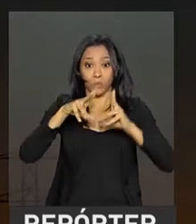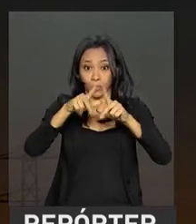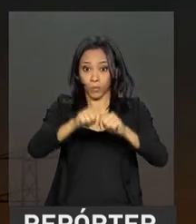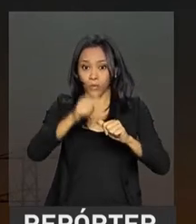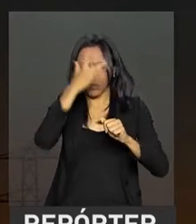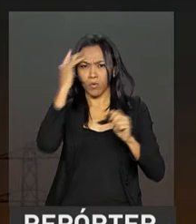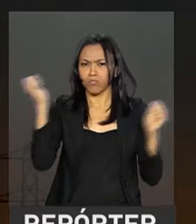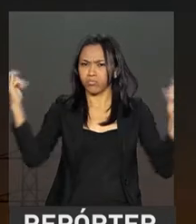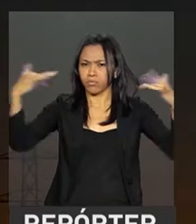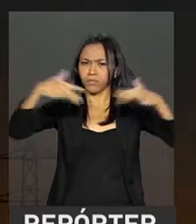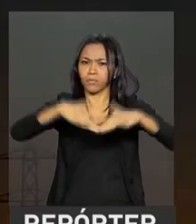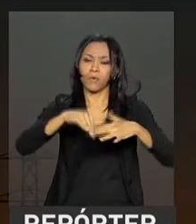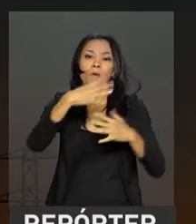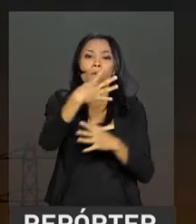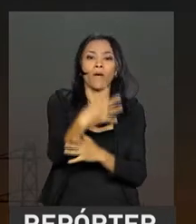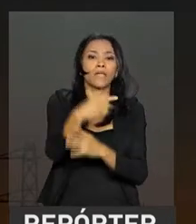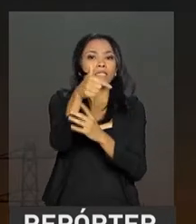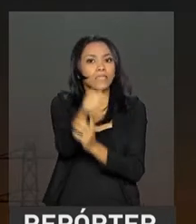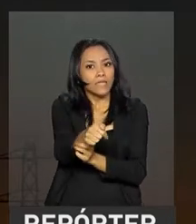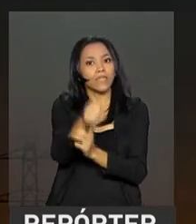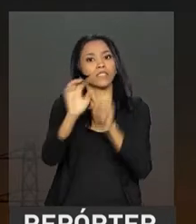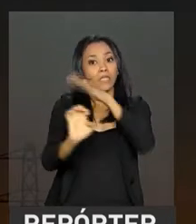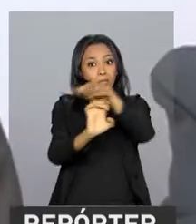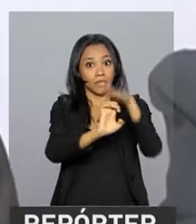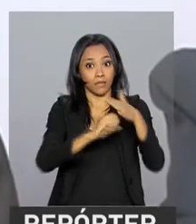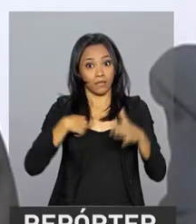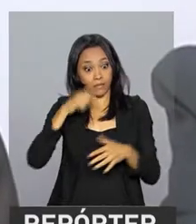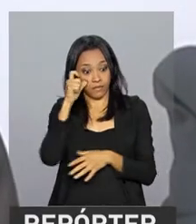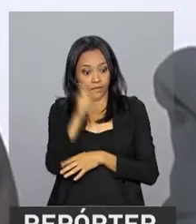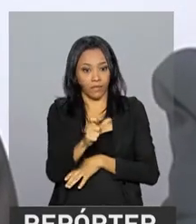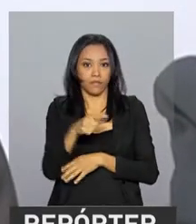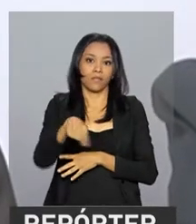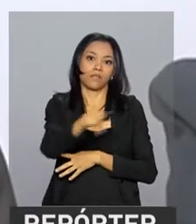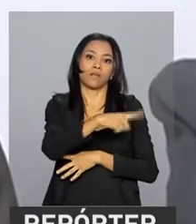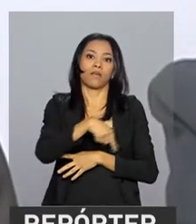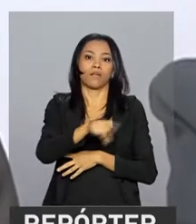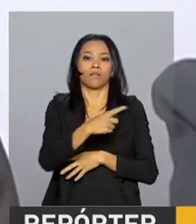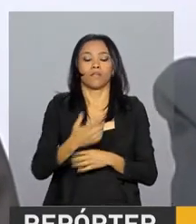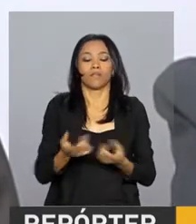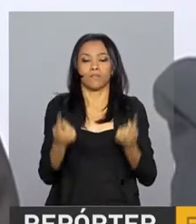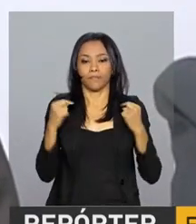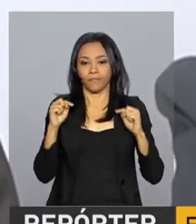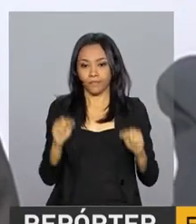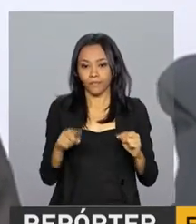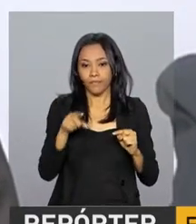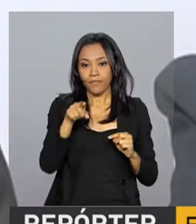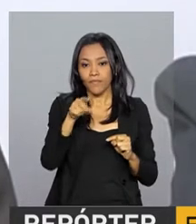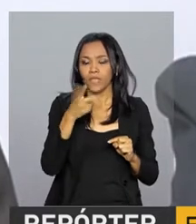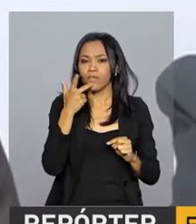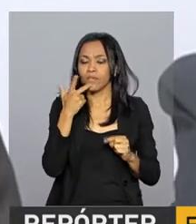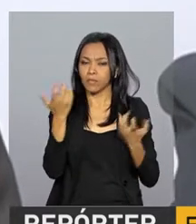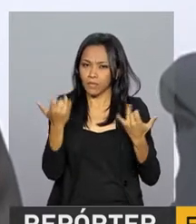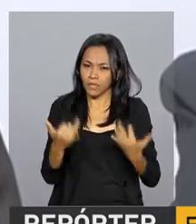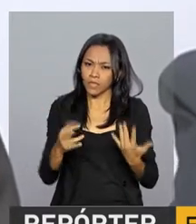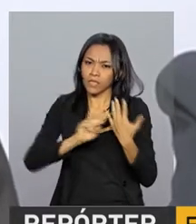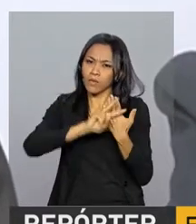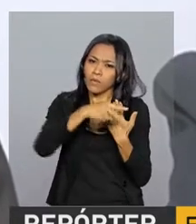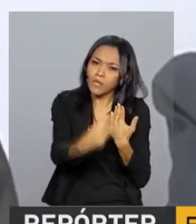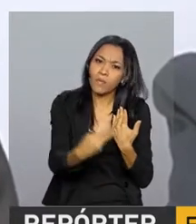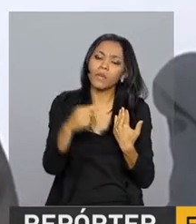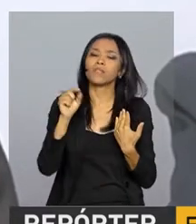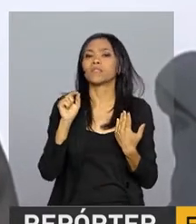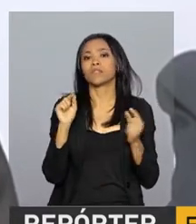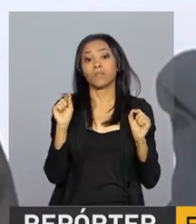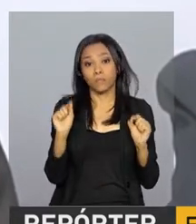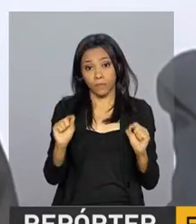atraiu 47 empresas ou consórcios. Isso reflete, por trás desses